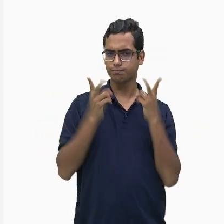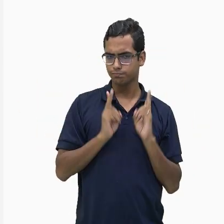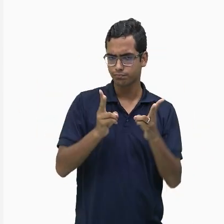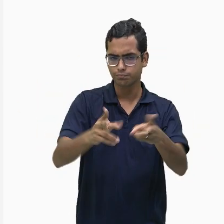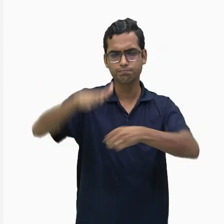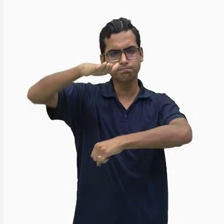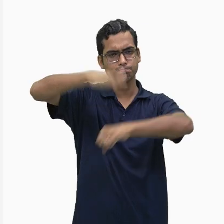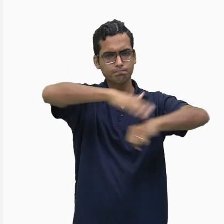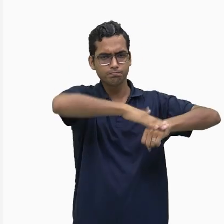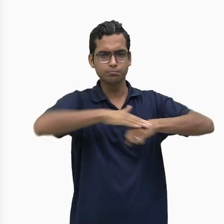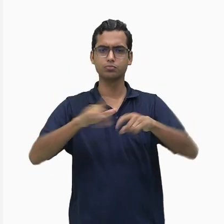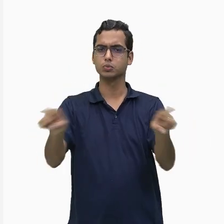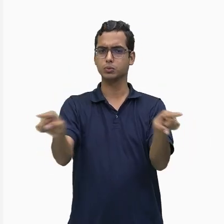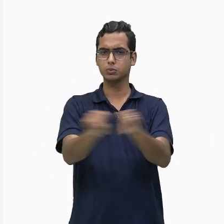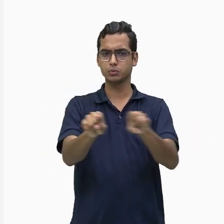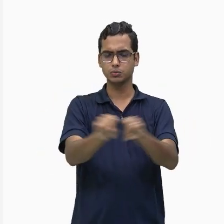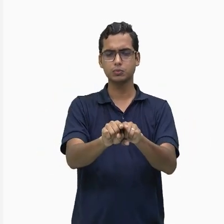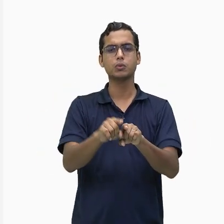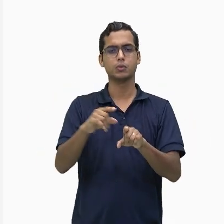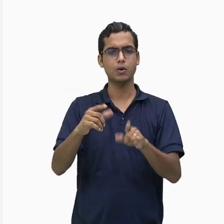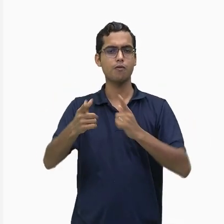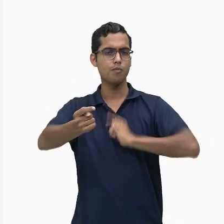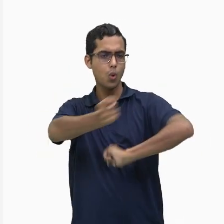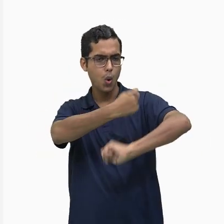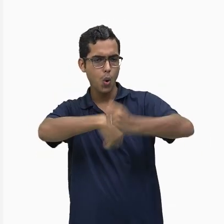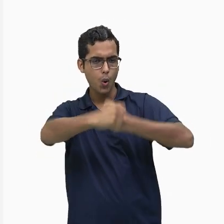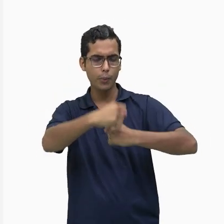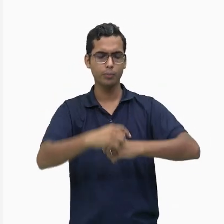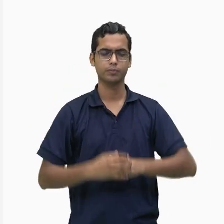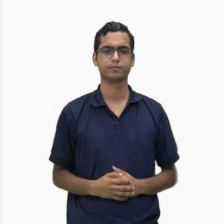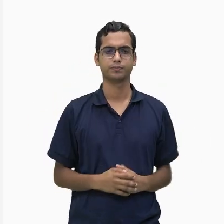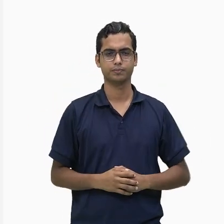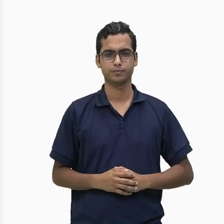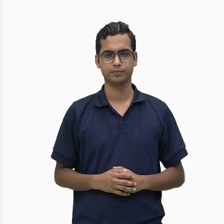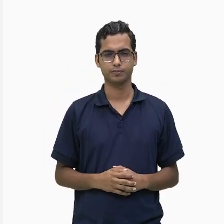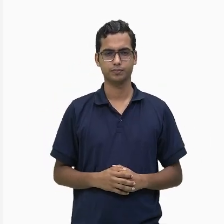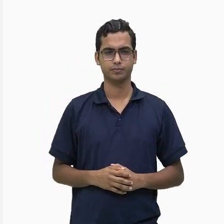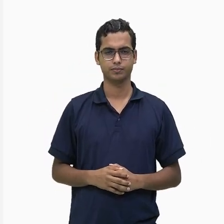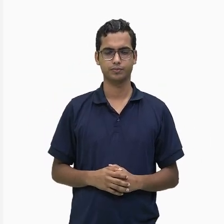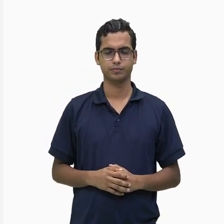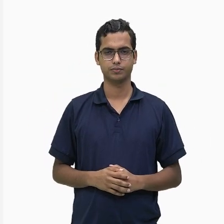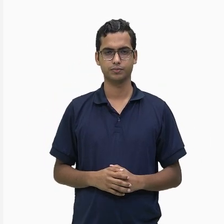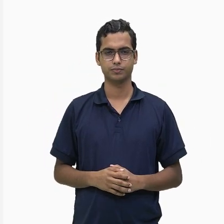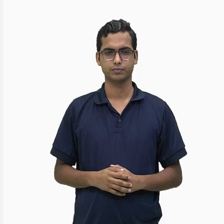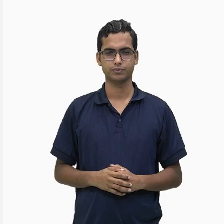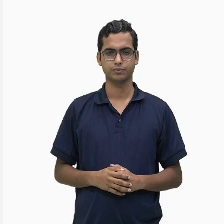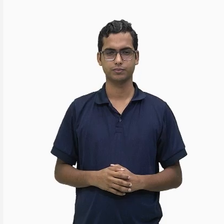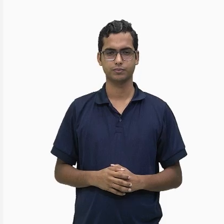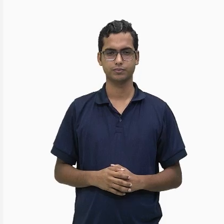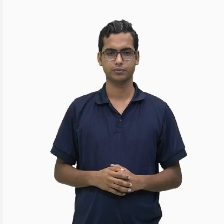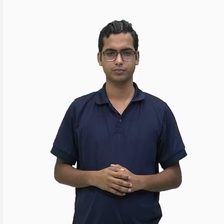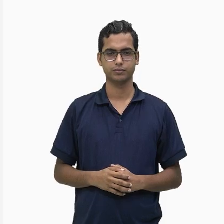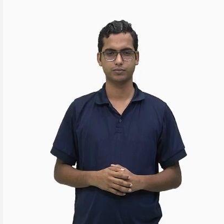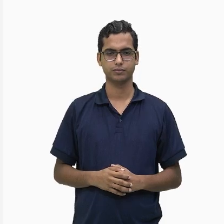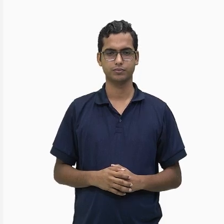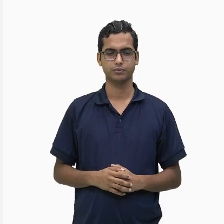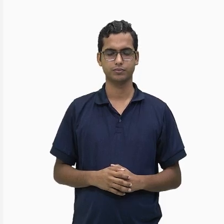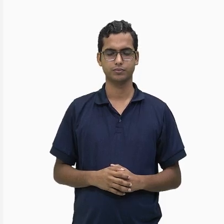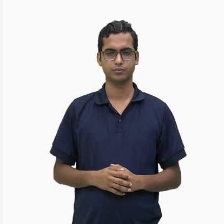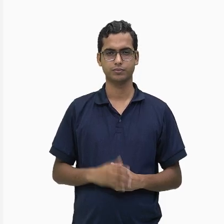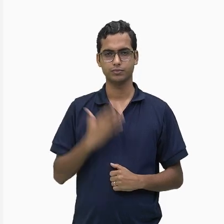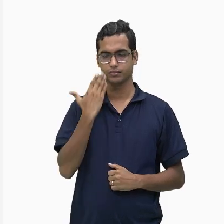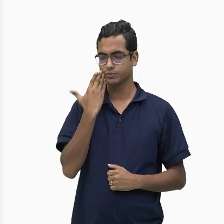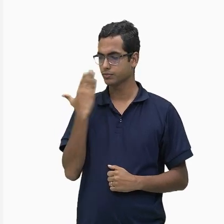a unidade e a soberania dos Estados-membros com certa autonomia política